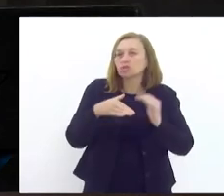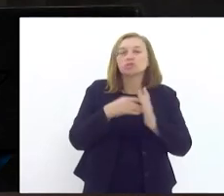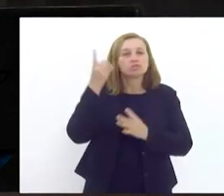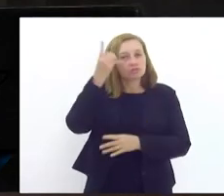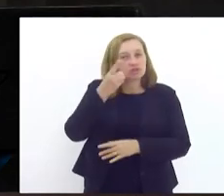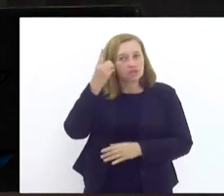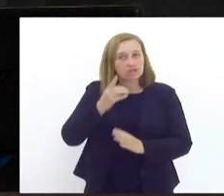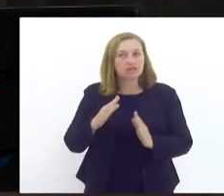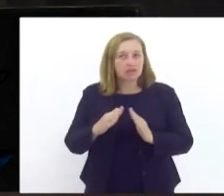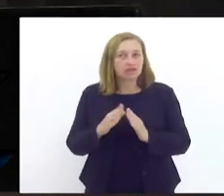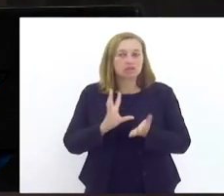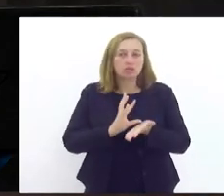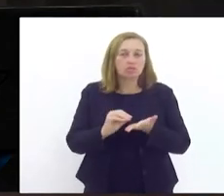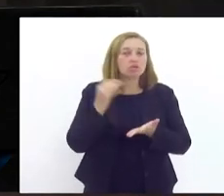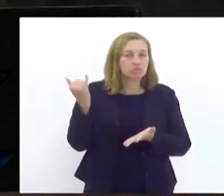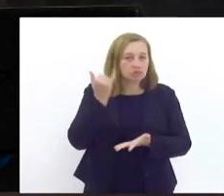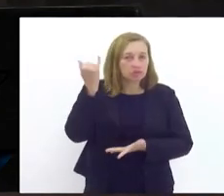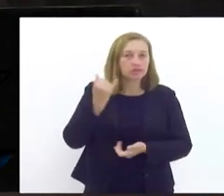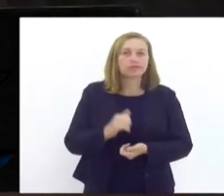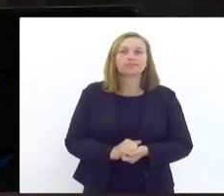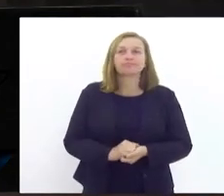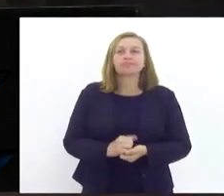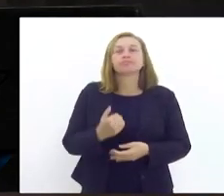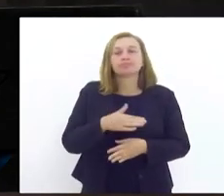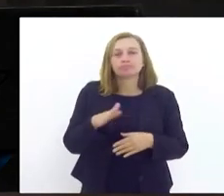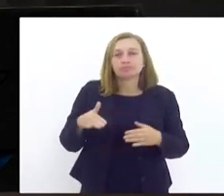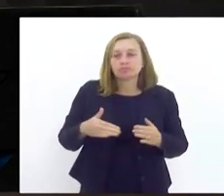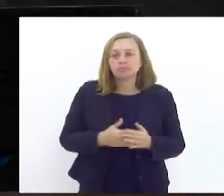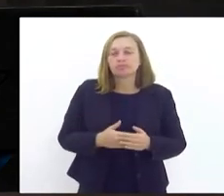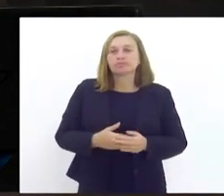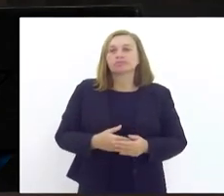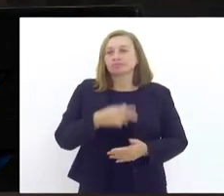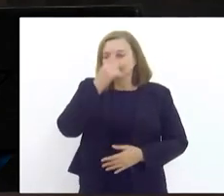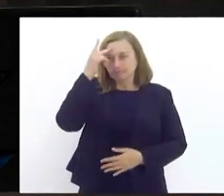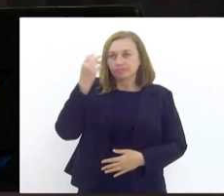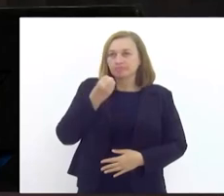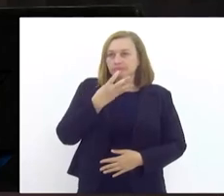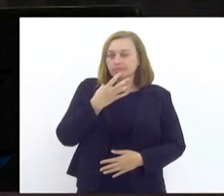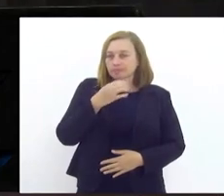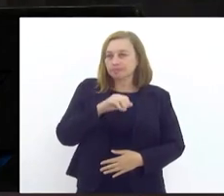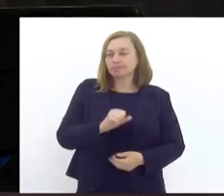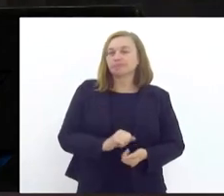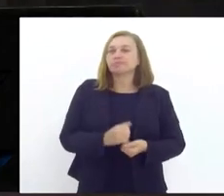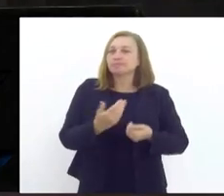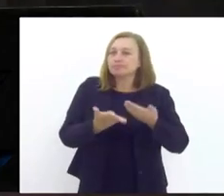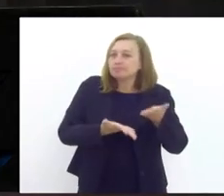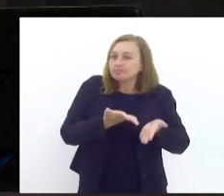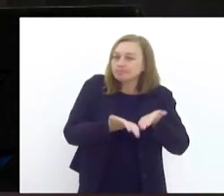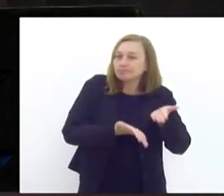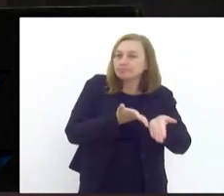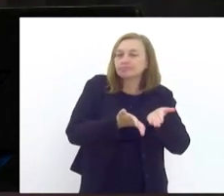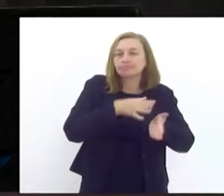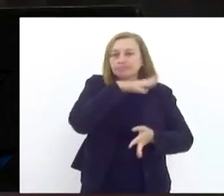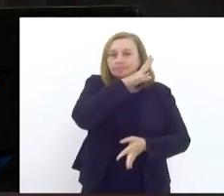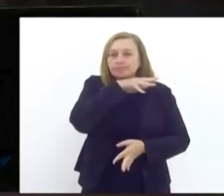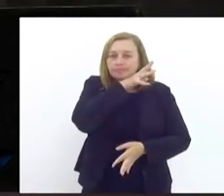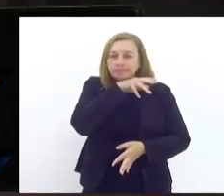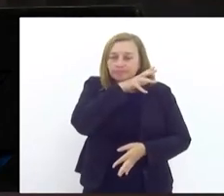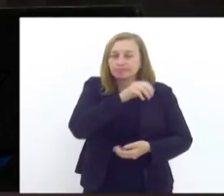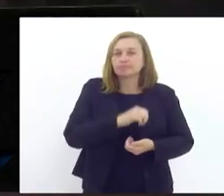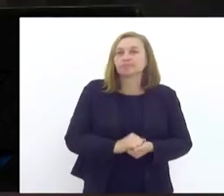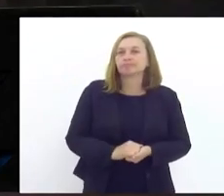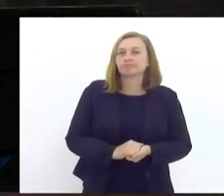aqui nessa casa uma pauta relevante todo toda pessoa de bem tem o apreço deve zelar pelos bichinhos